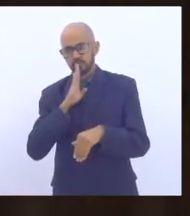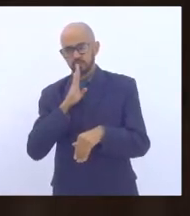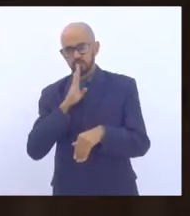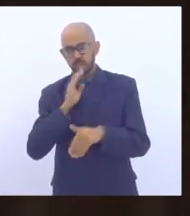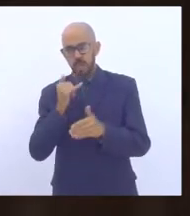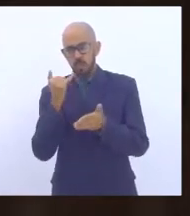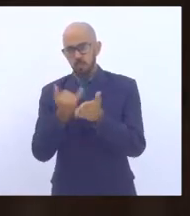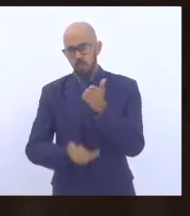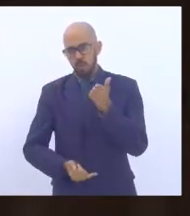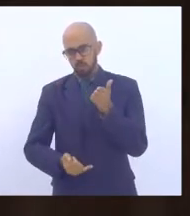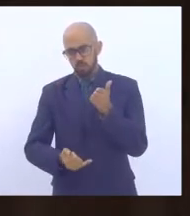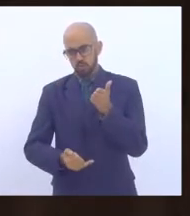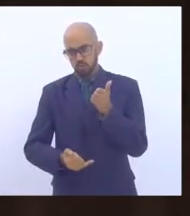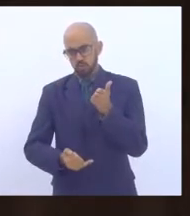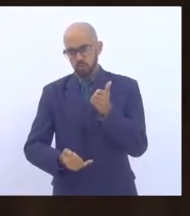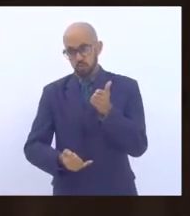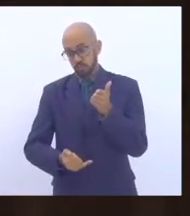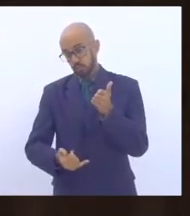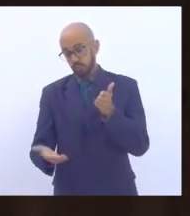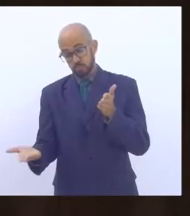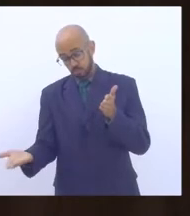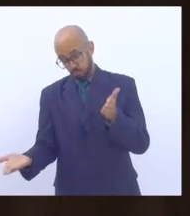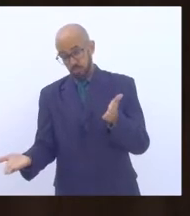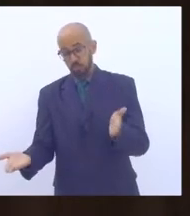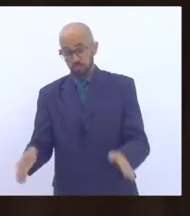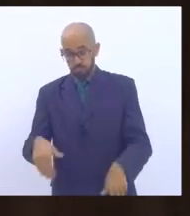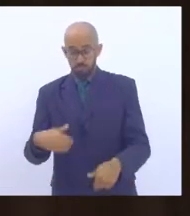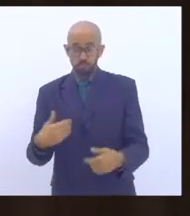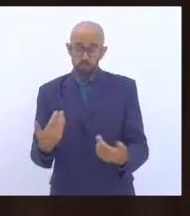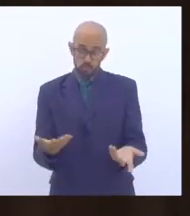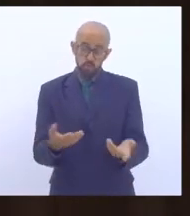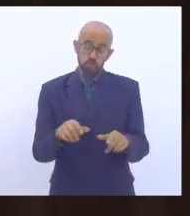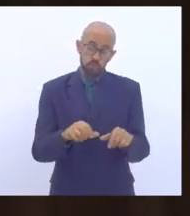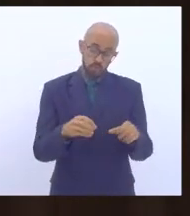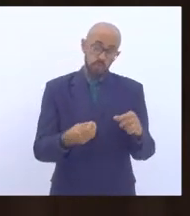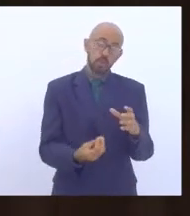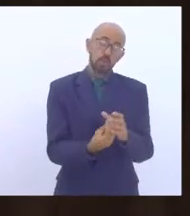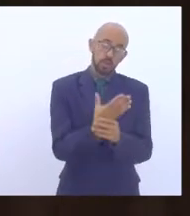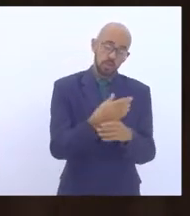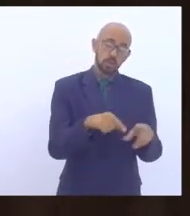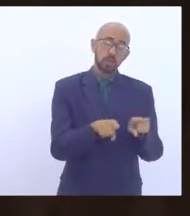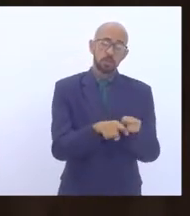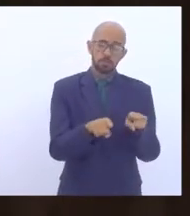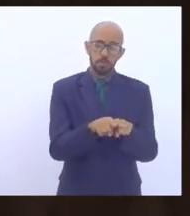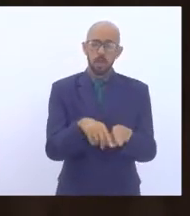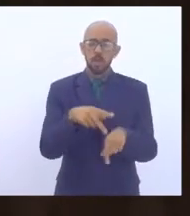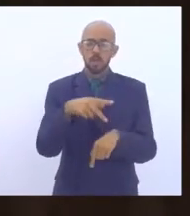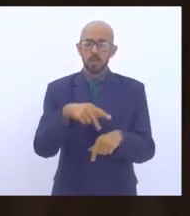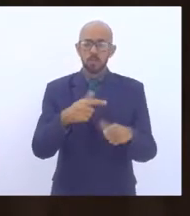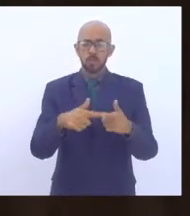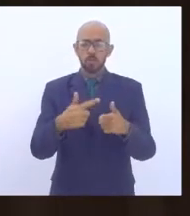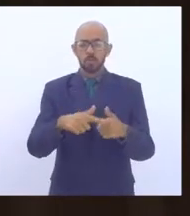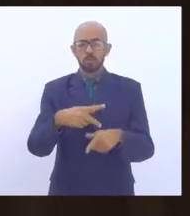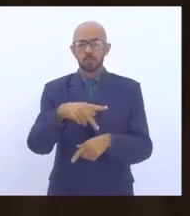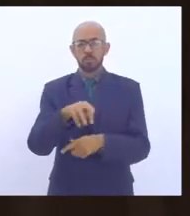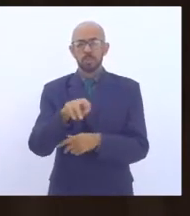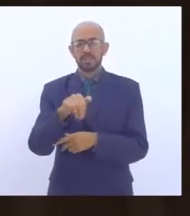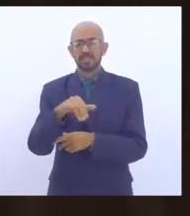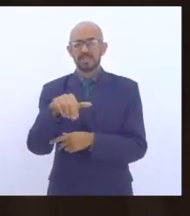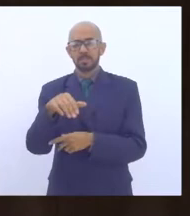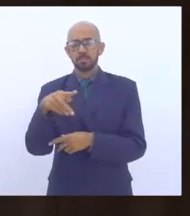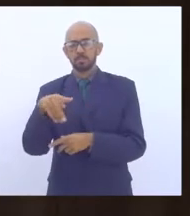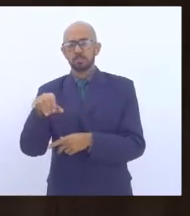um imposto estarei após afeta o princípio da anualidade isto